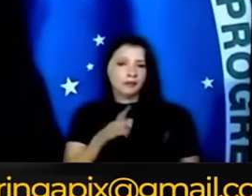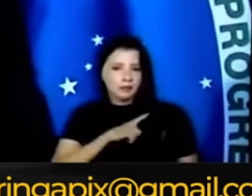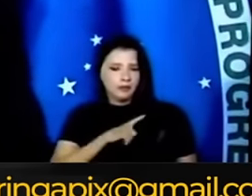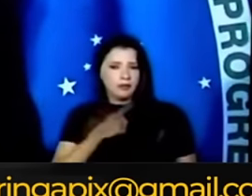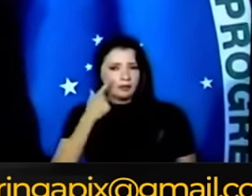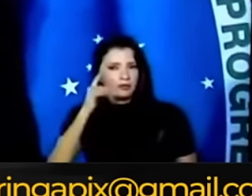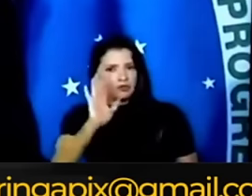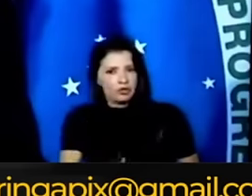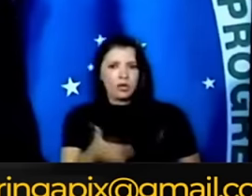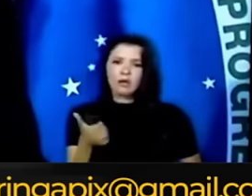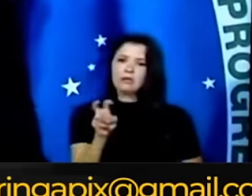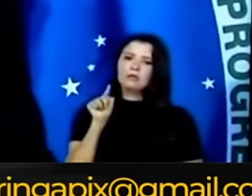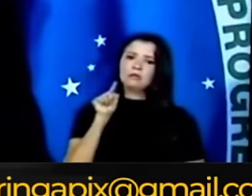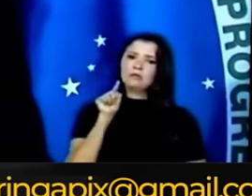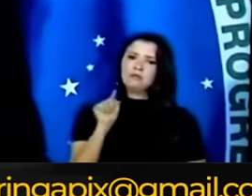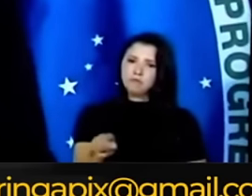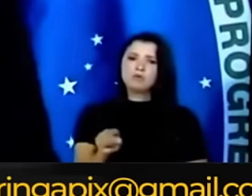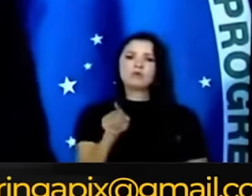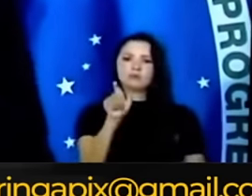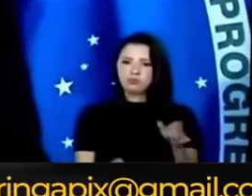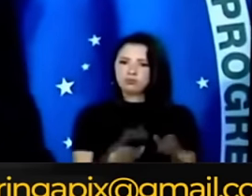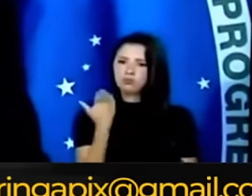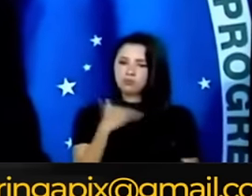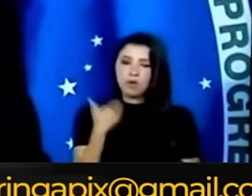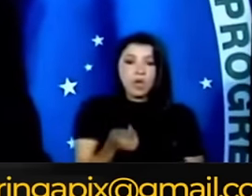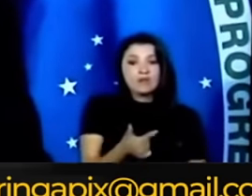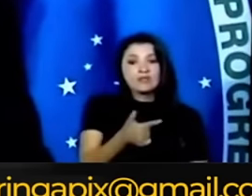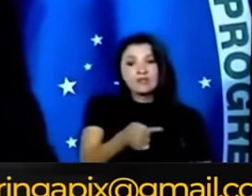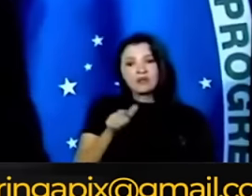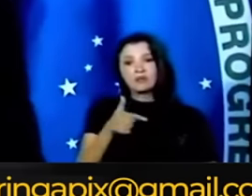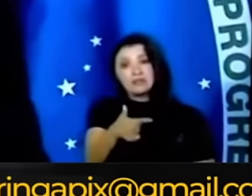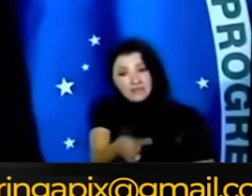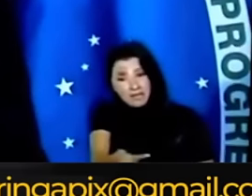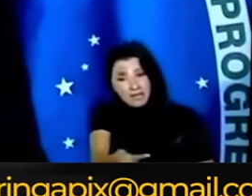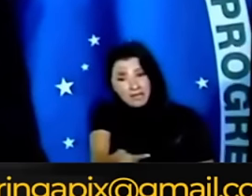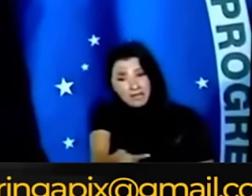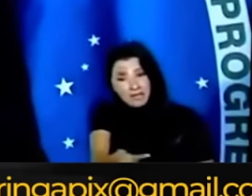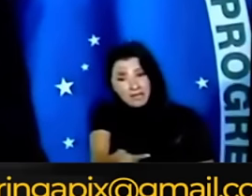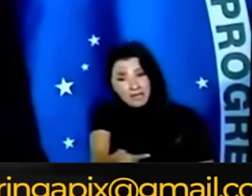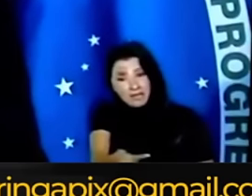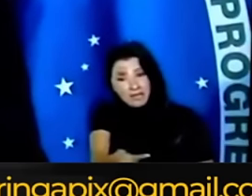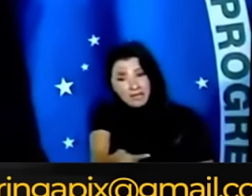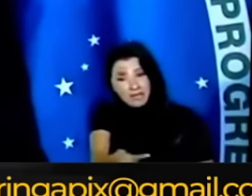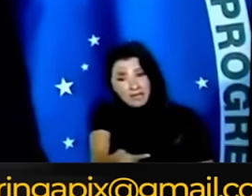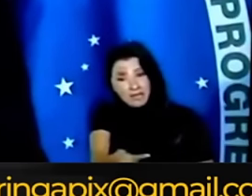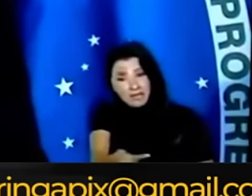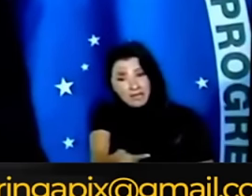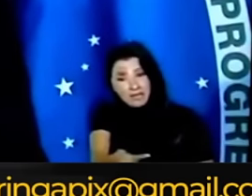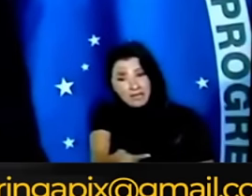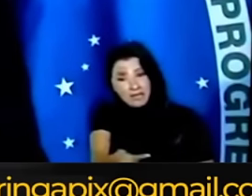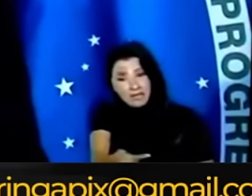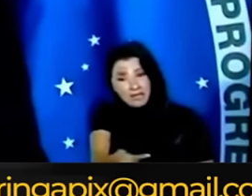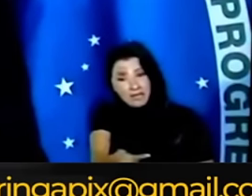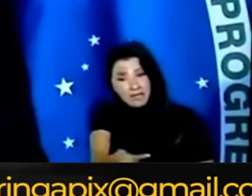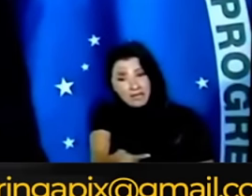irresponsáveis com o terrorismo dos quais quase 7000 crianças aí já vem ele já vem ele pegar números da cabeça